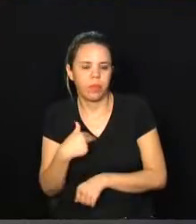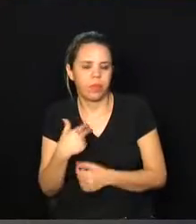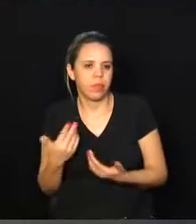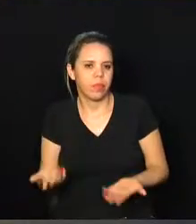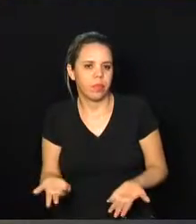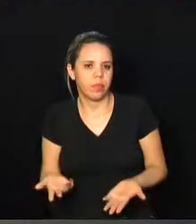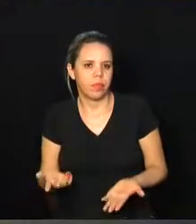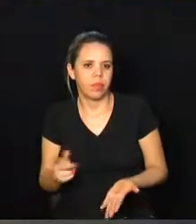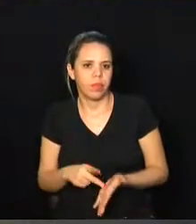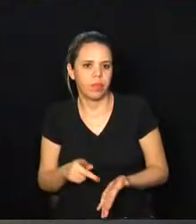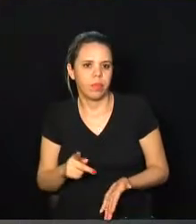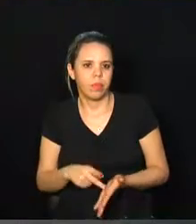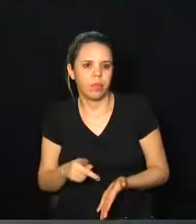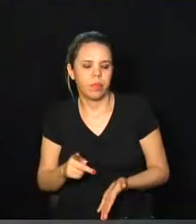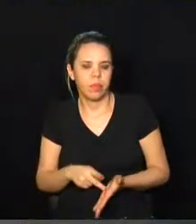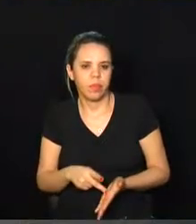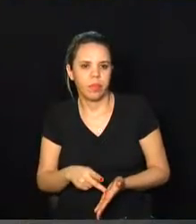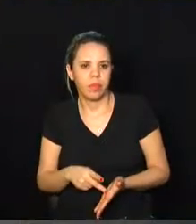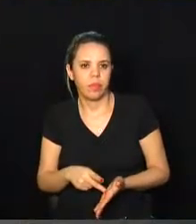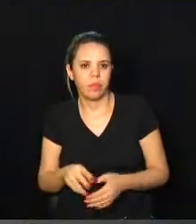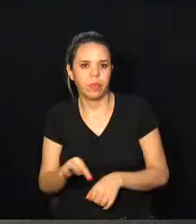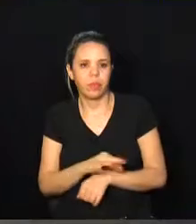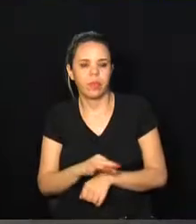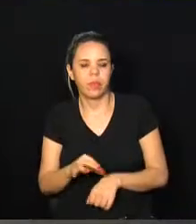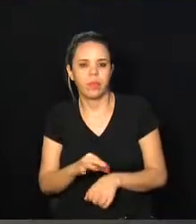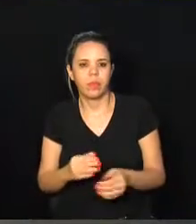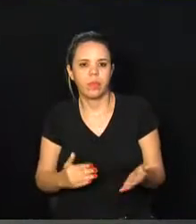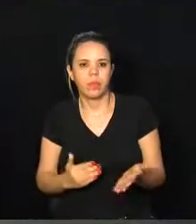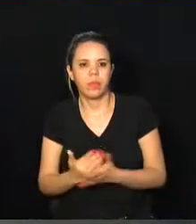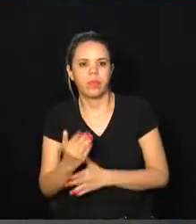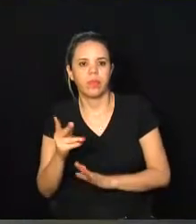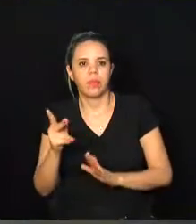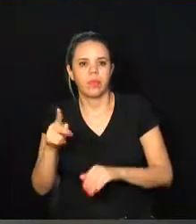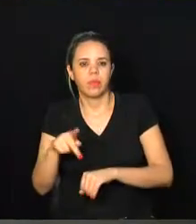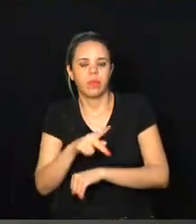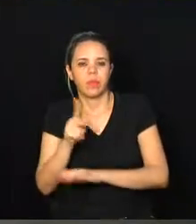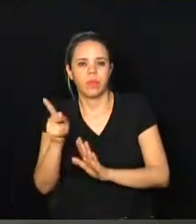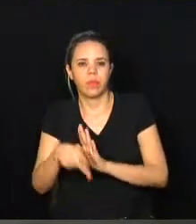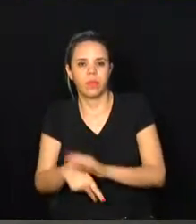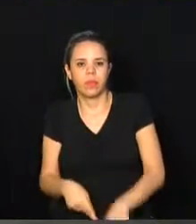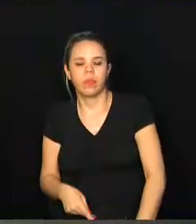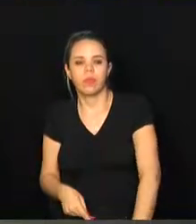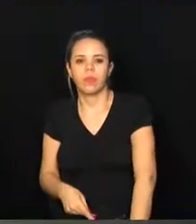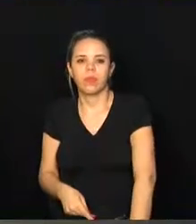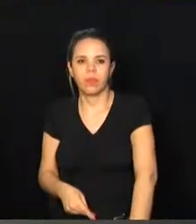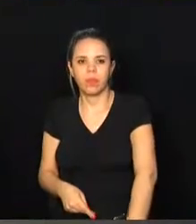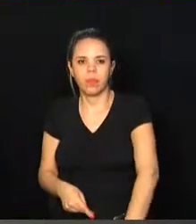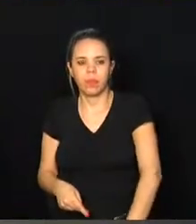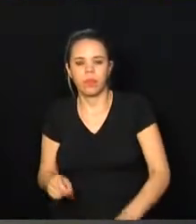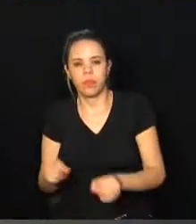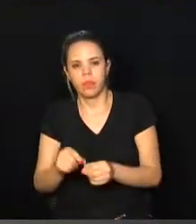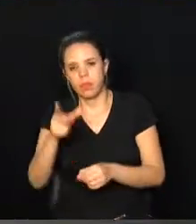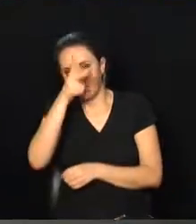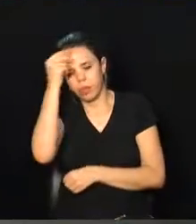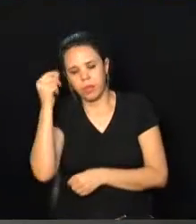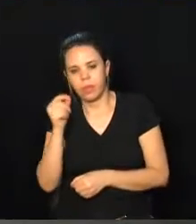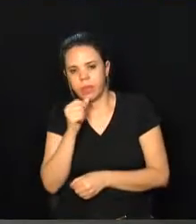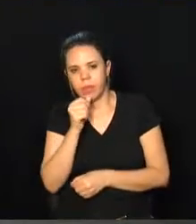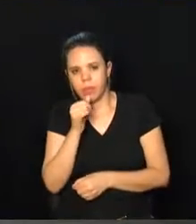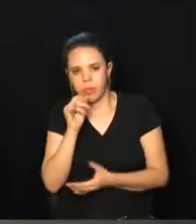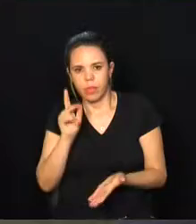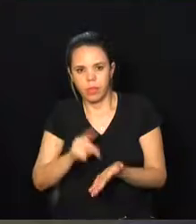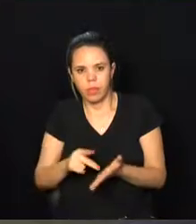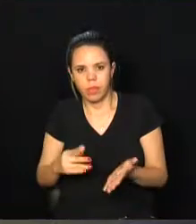verdade, é bem isso. A gente está deixando de ser arquiteto para ser um aprovador de projetos, né? Para fazer aquilo que a prefeitura